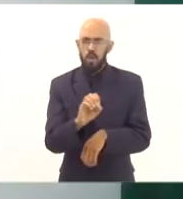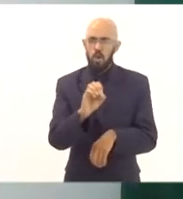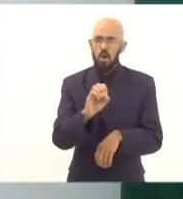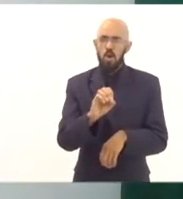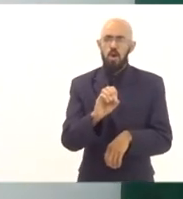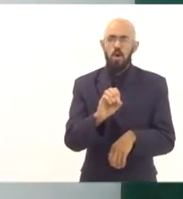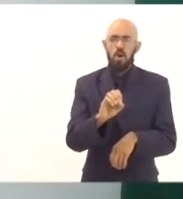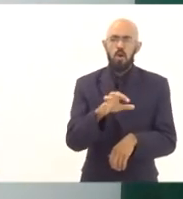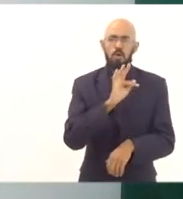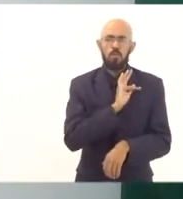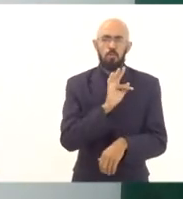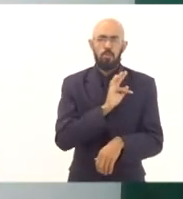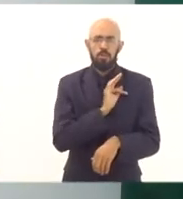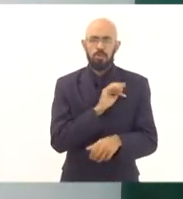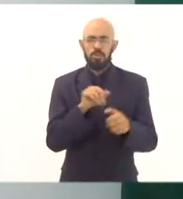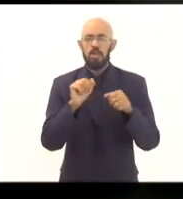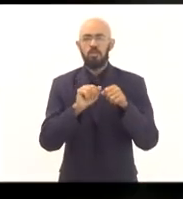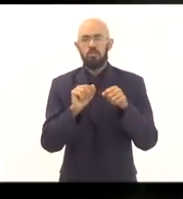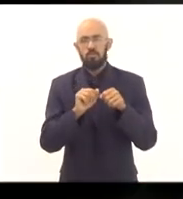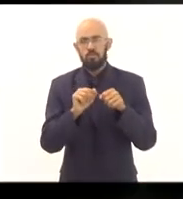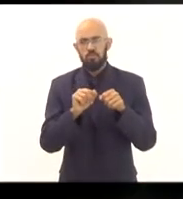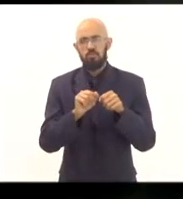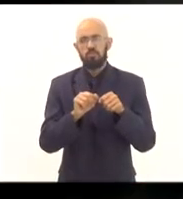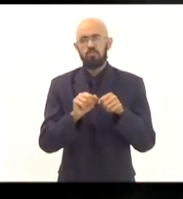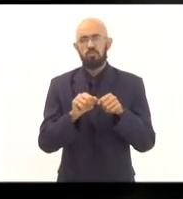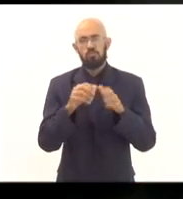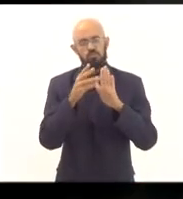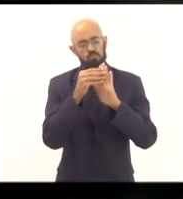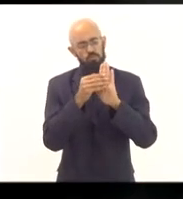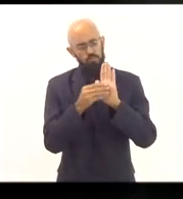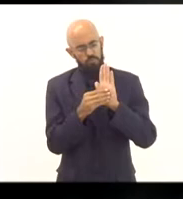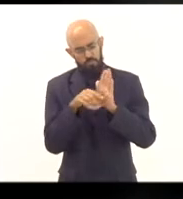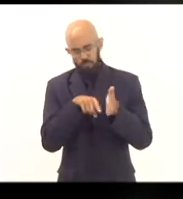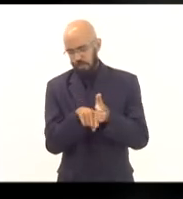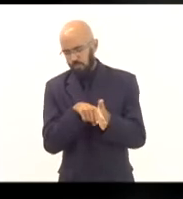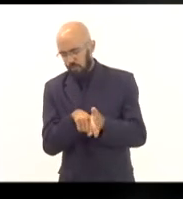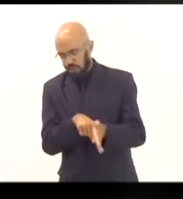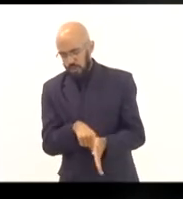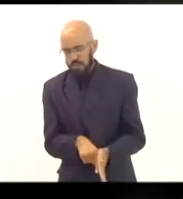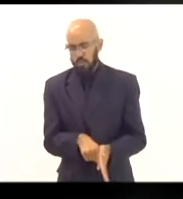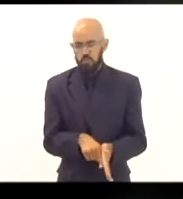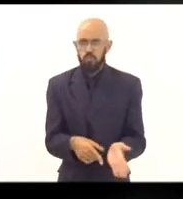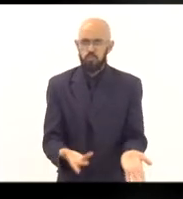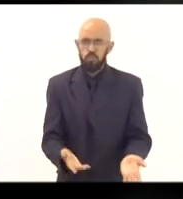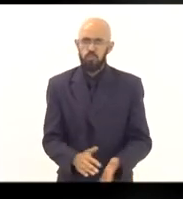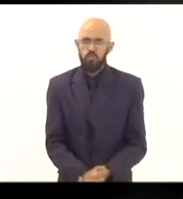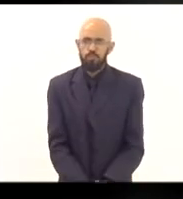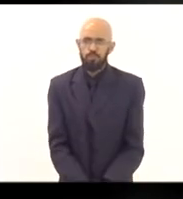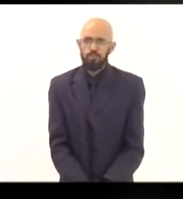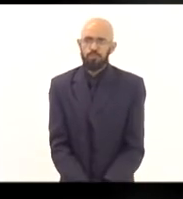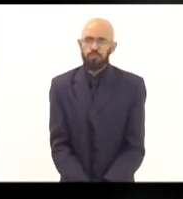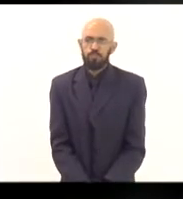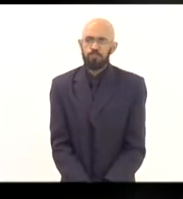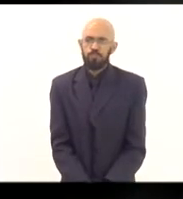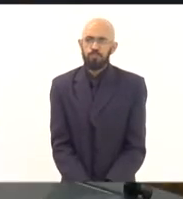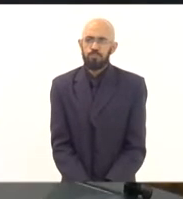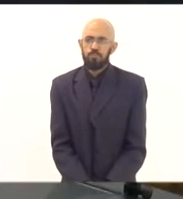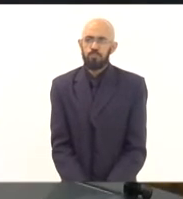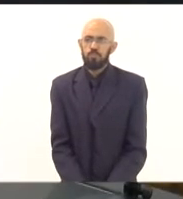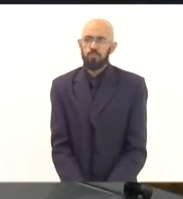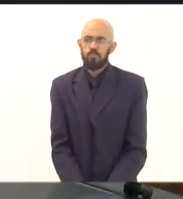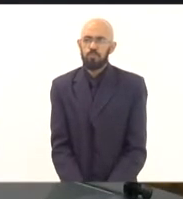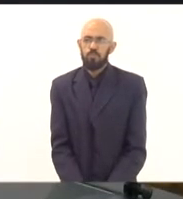e passe para apuração é o que a gente está no momento nessa fase de apuração a briga